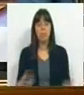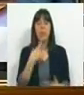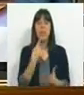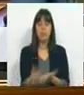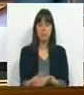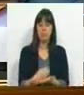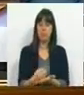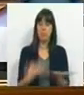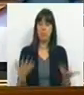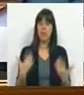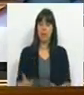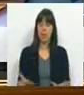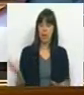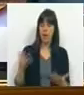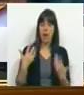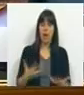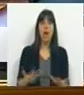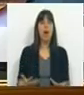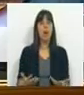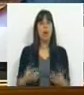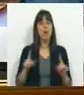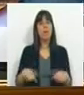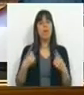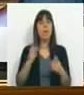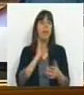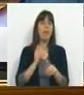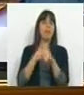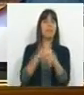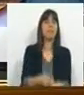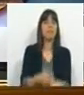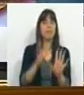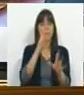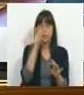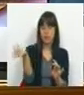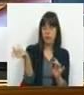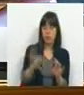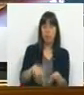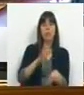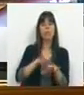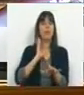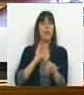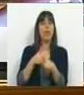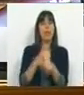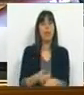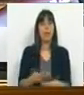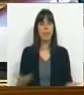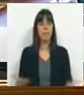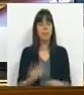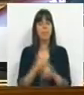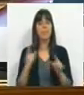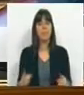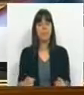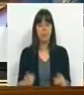uma palavra. Se vierem agora, vêm de por reboque. Agora, se aparecerem, é reboque.